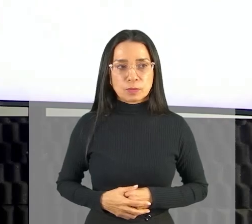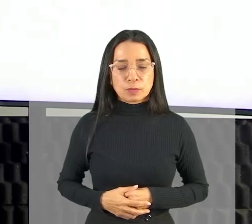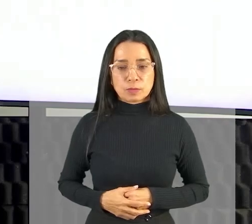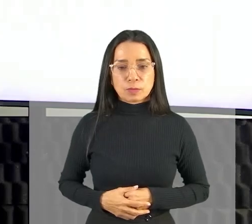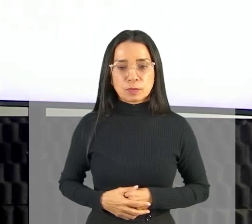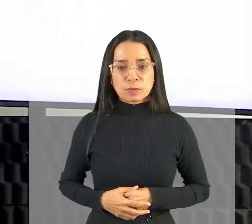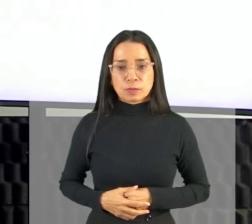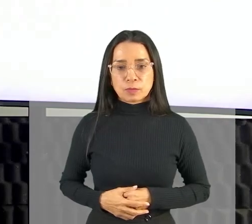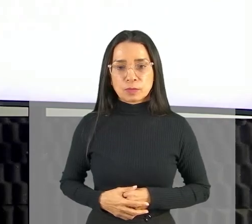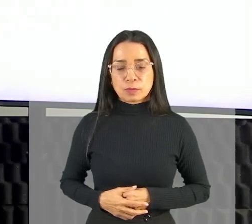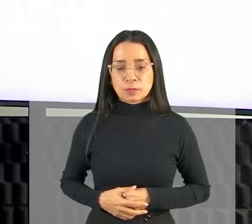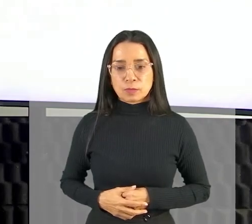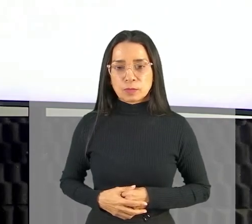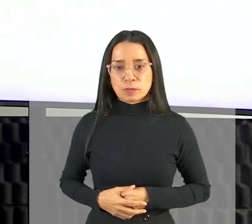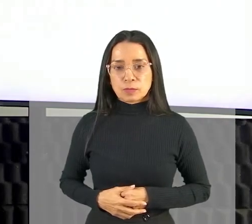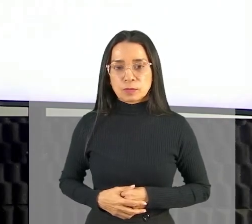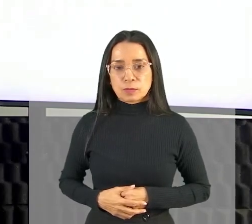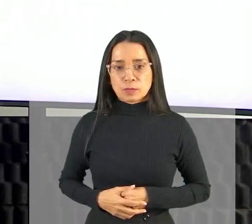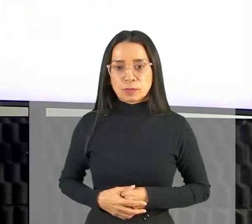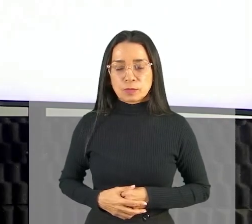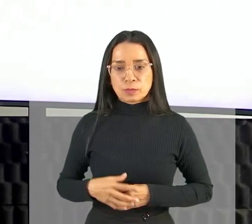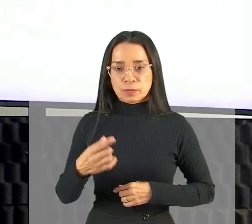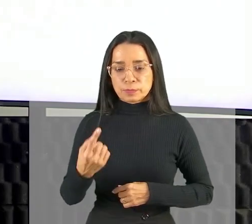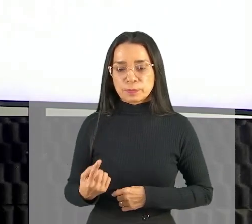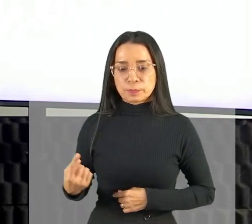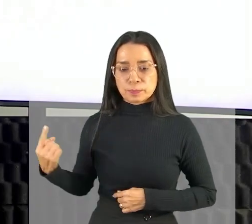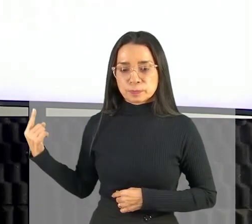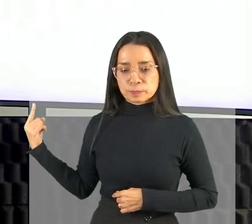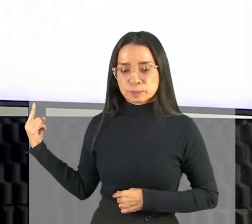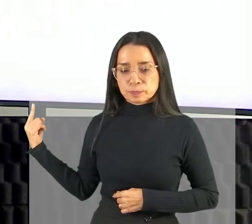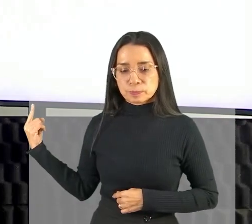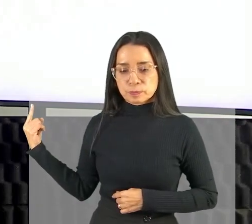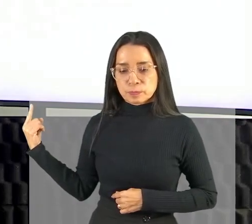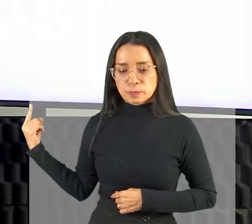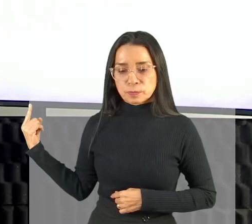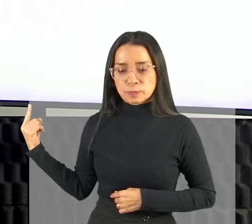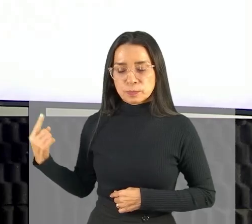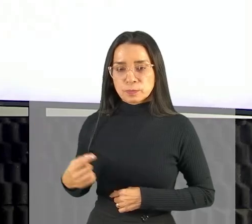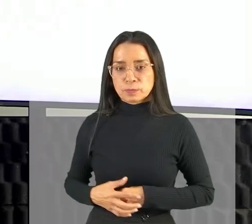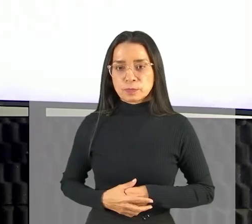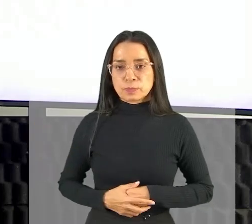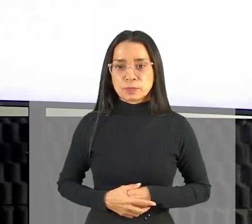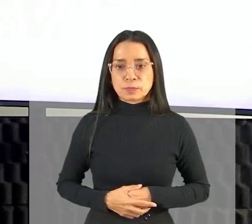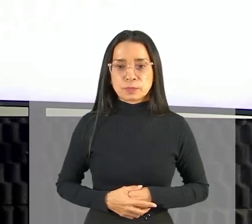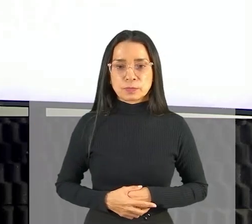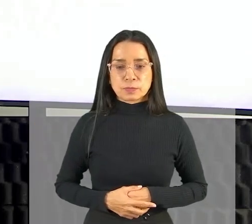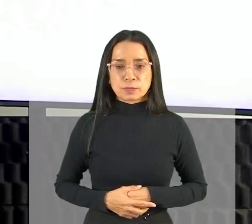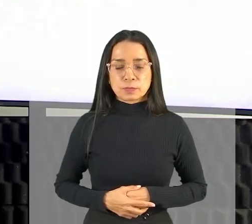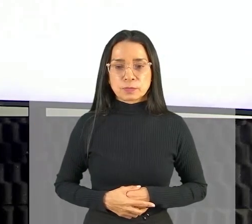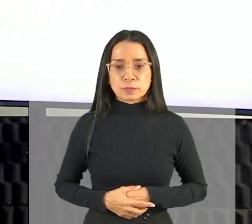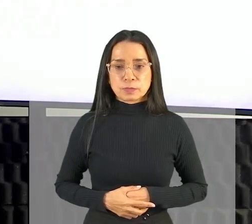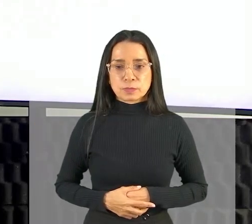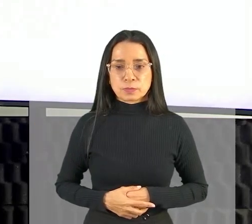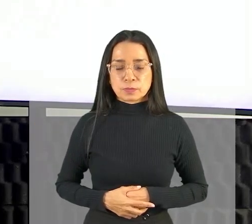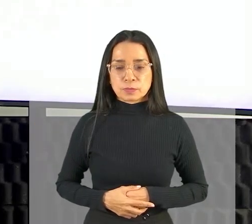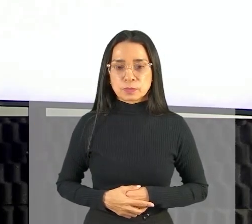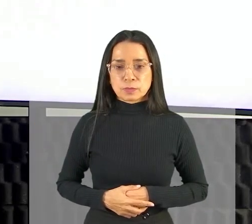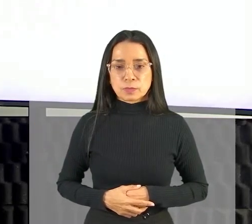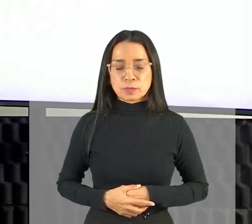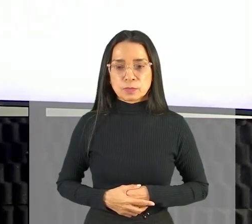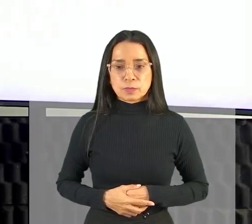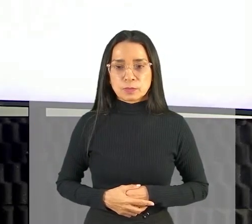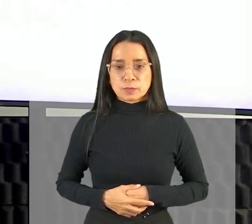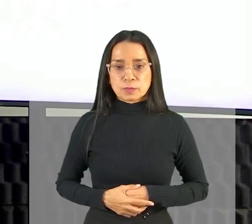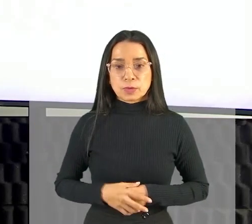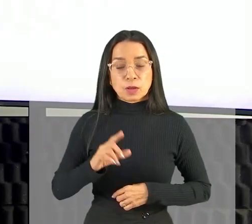questãoa não perguntou nada qual é a probabilidade de na próxima ninhada do casal de roedores que